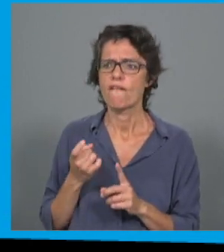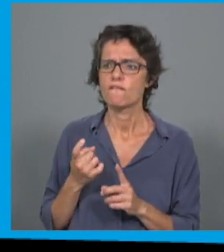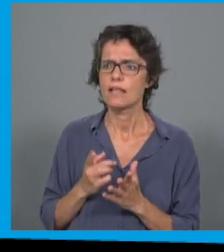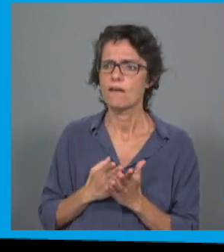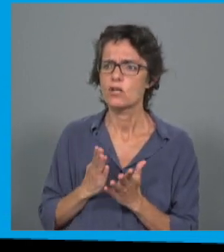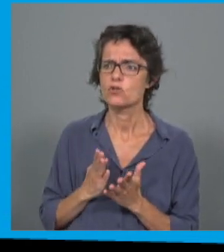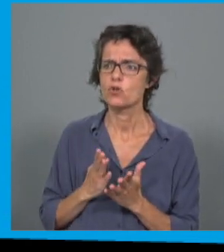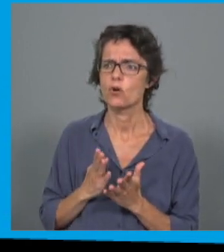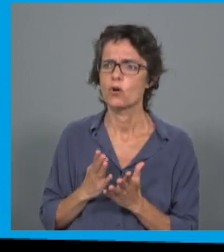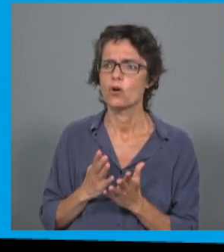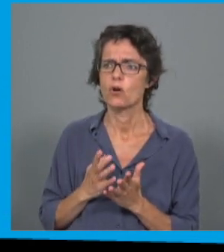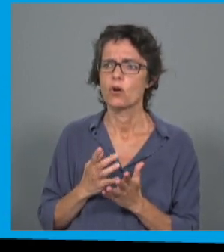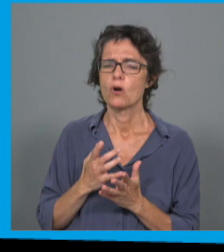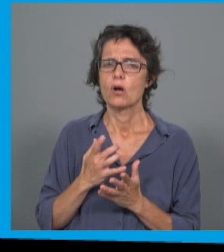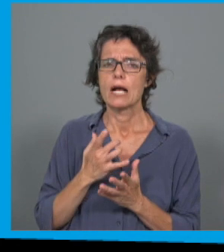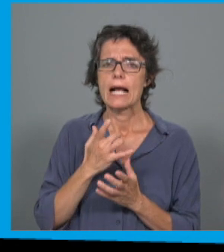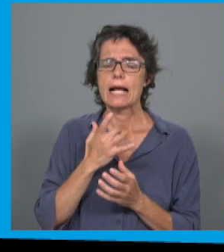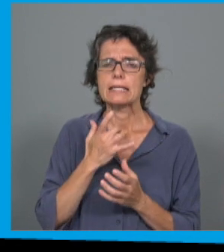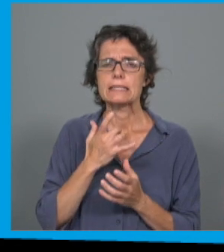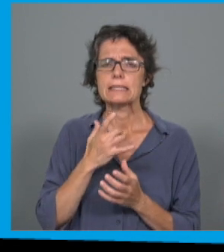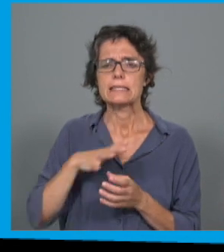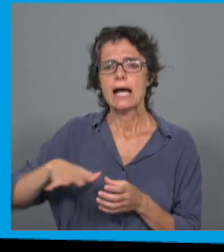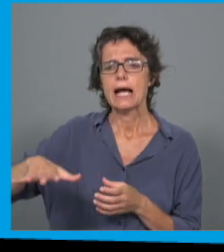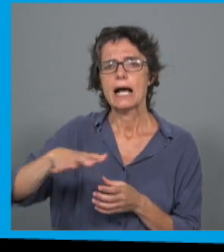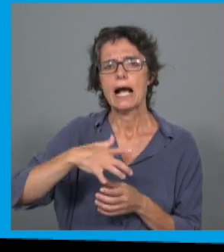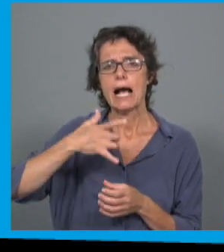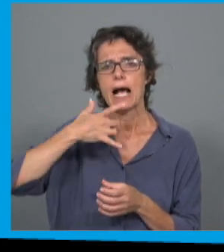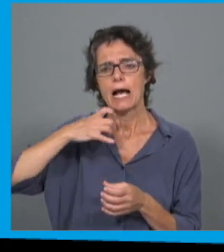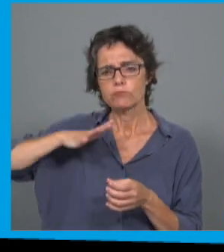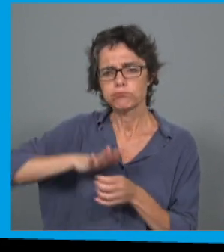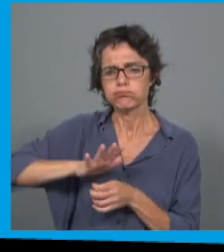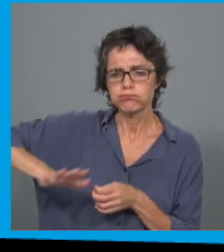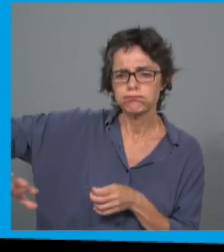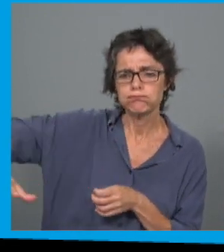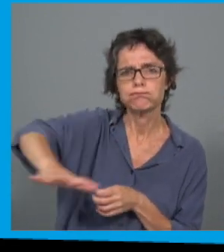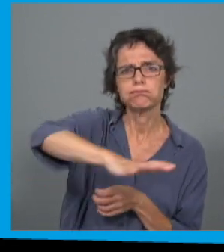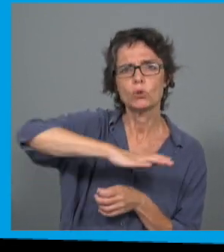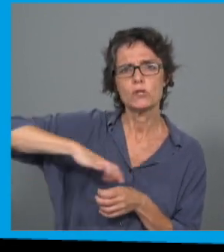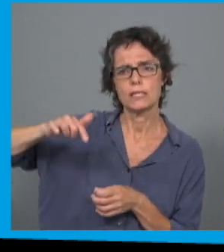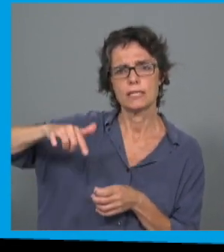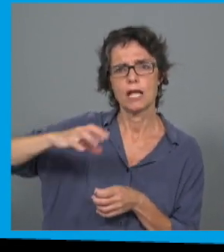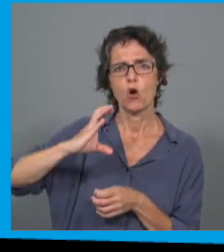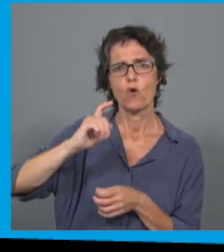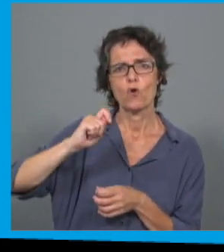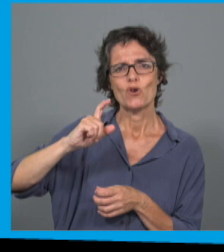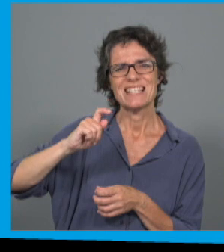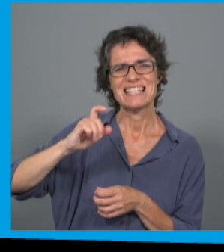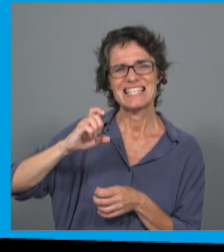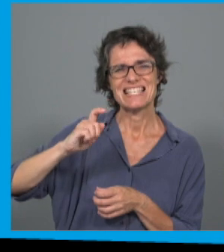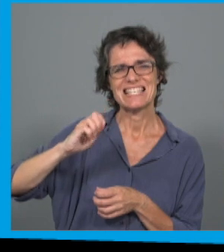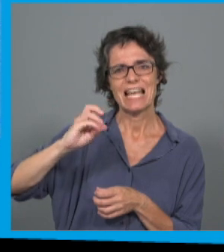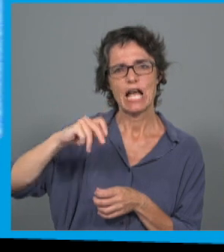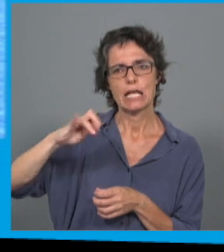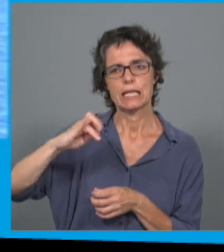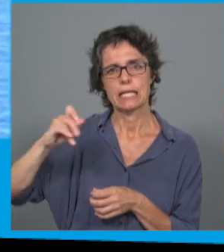da Oceania. De resto, tínhamos todos os continentes representados, que é uma mais-valia. Em primeiro lugar, porque